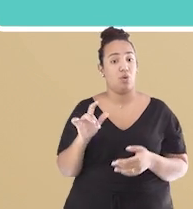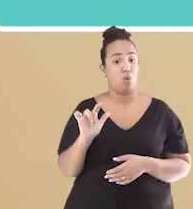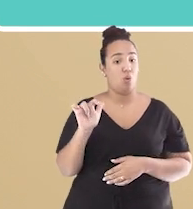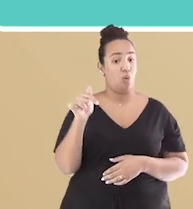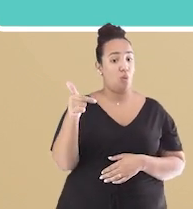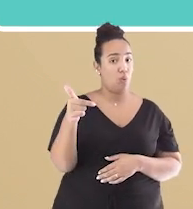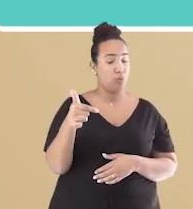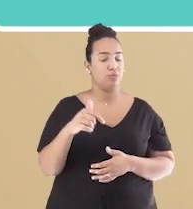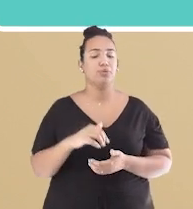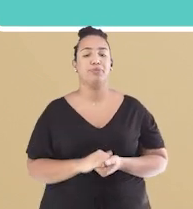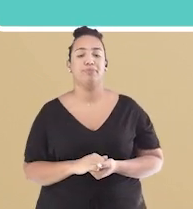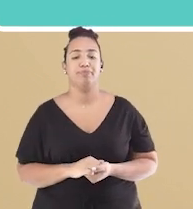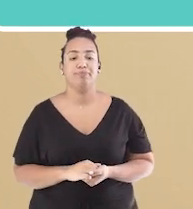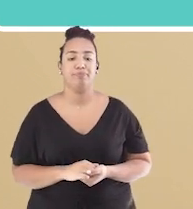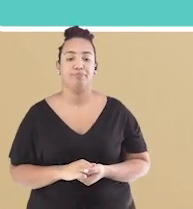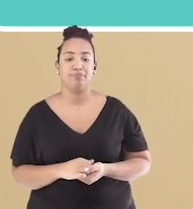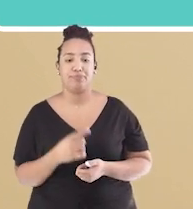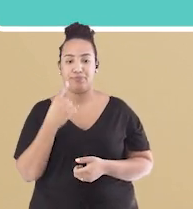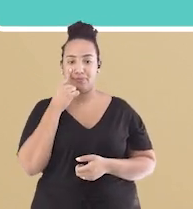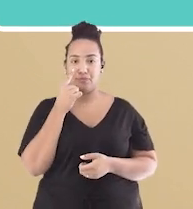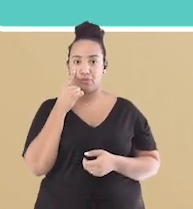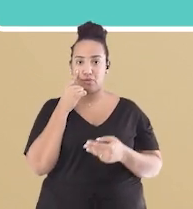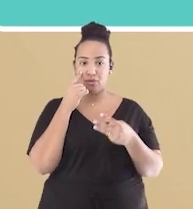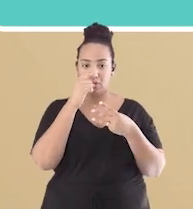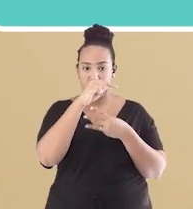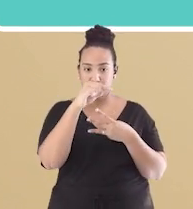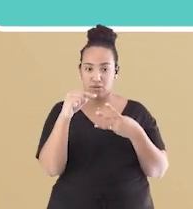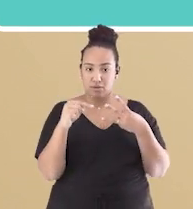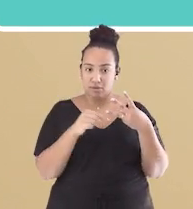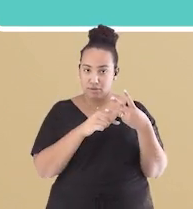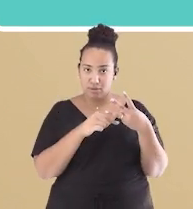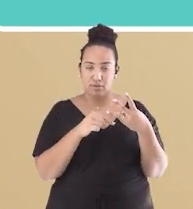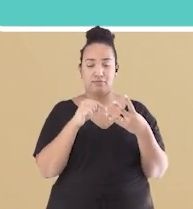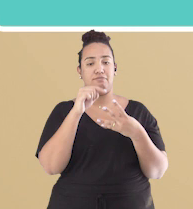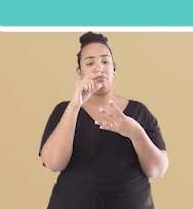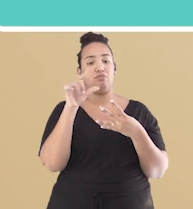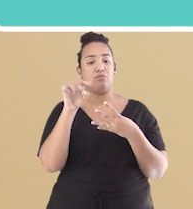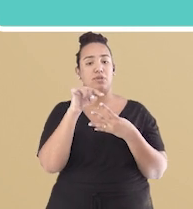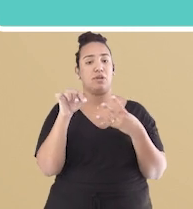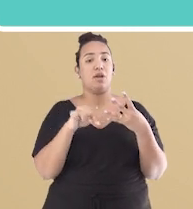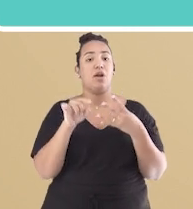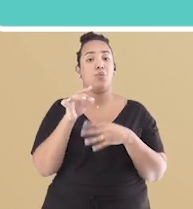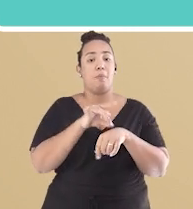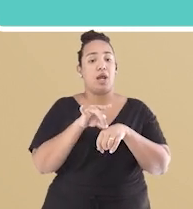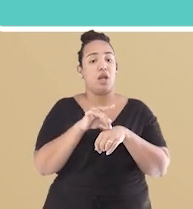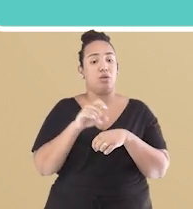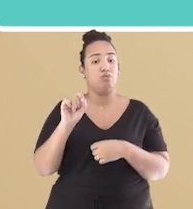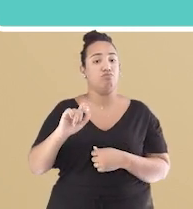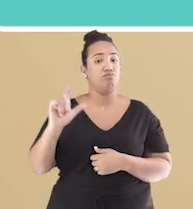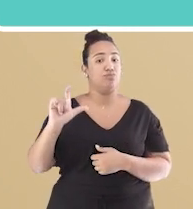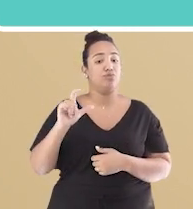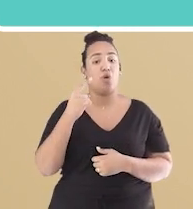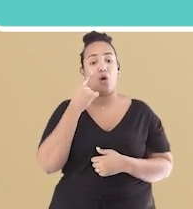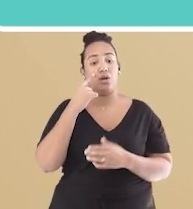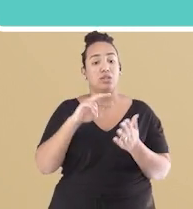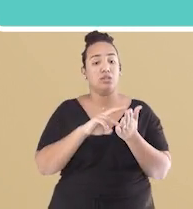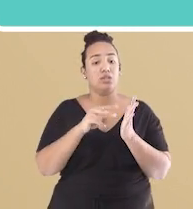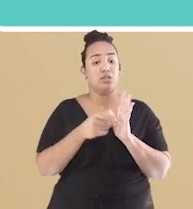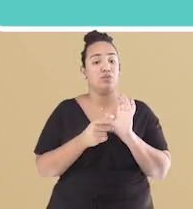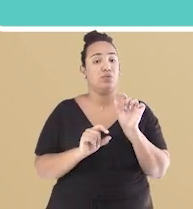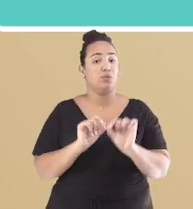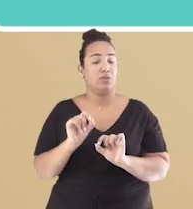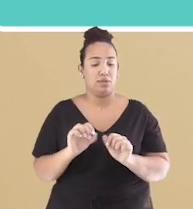parágrafo. Em algumas, jogavam verde para colher maduro e sabiam com quantos paus se faz uma canoa. Quer dizer